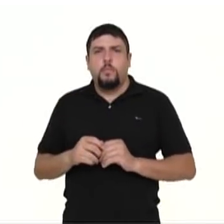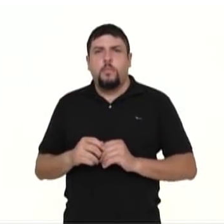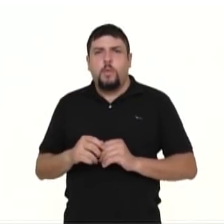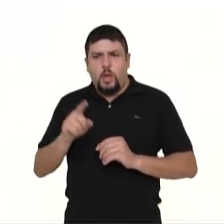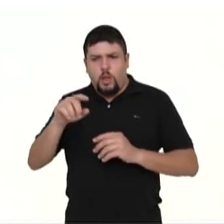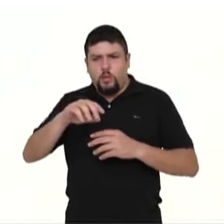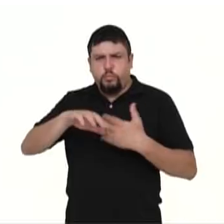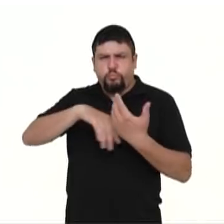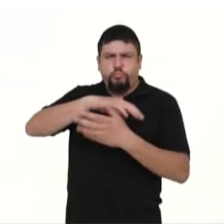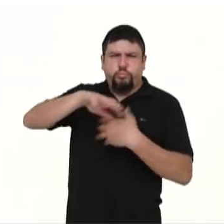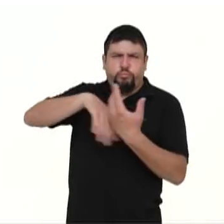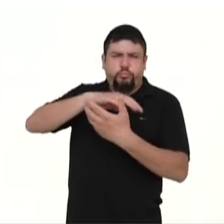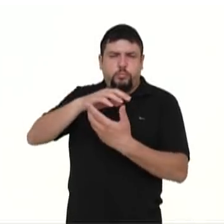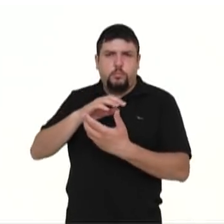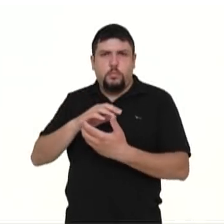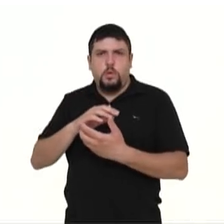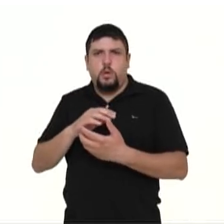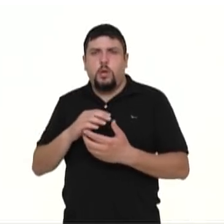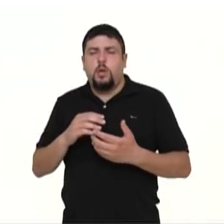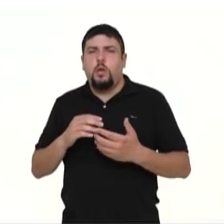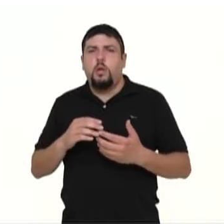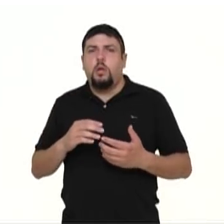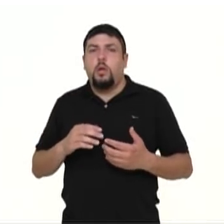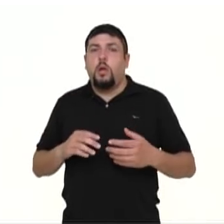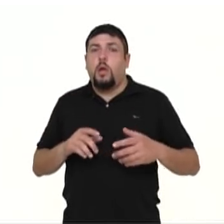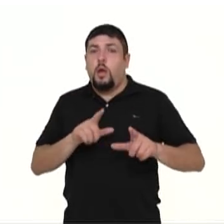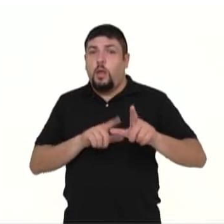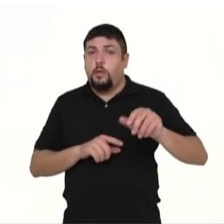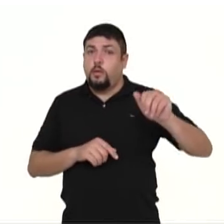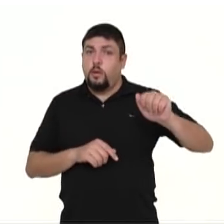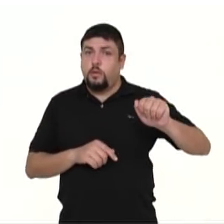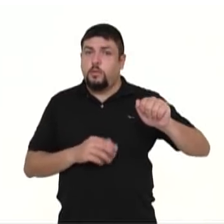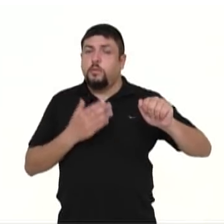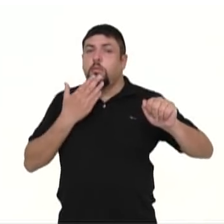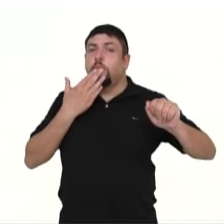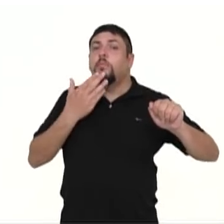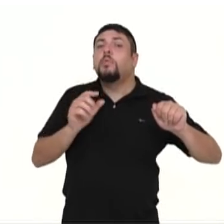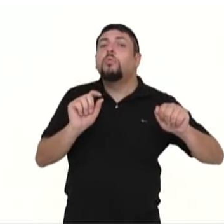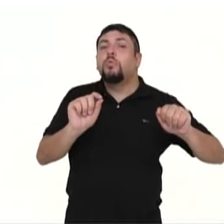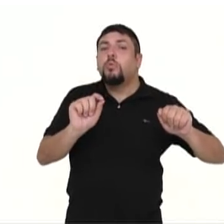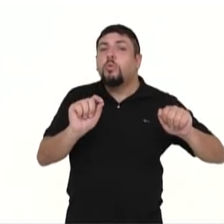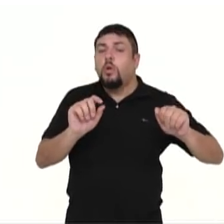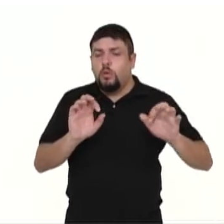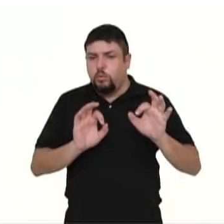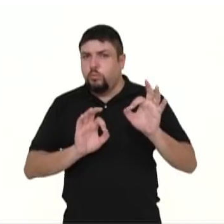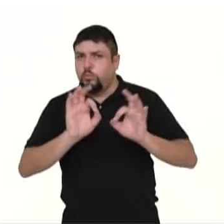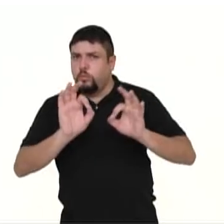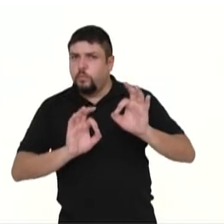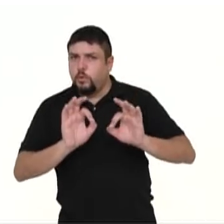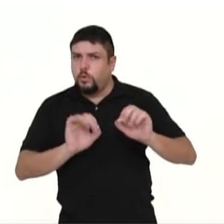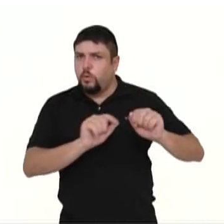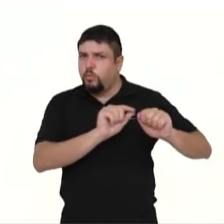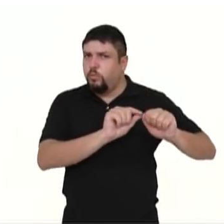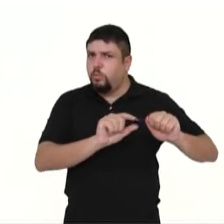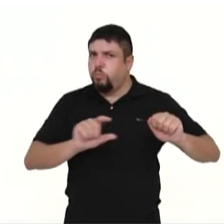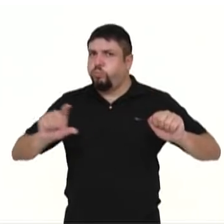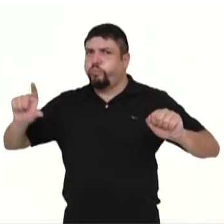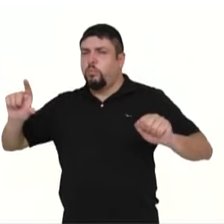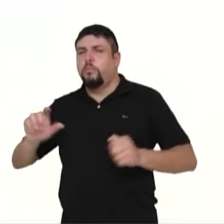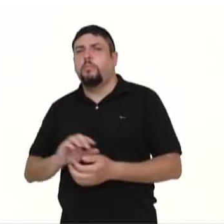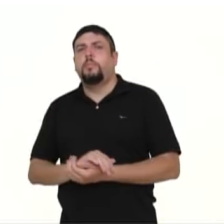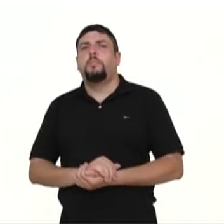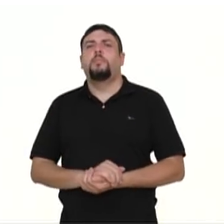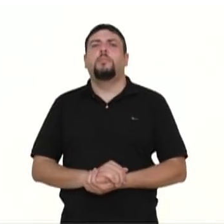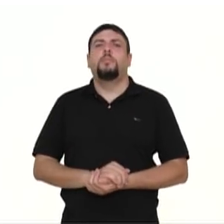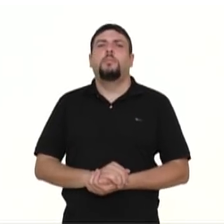toda desorganizada, não tinha ordem nenhuma. Então, o que pede na letra A? Para a gente organizar o rol dessas informações. Então, confere lá comigo.